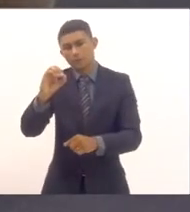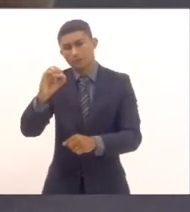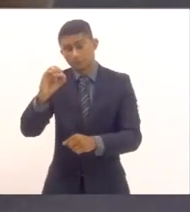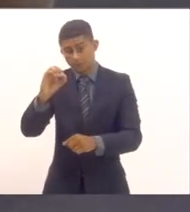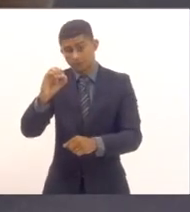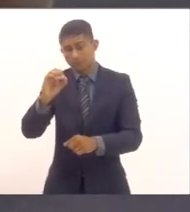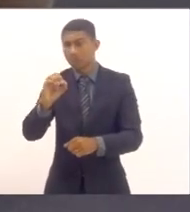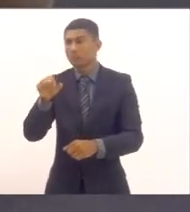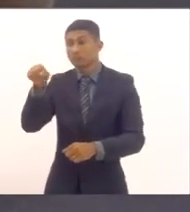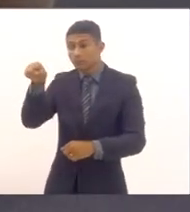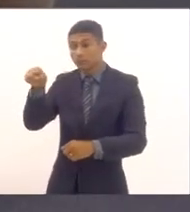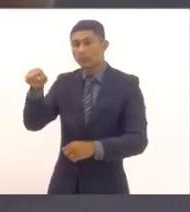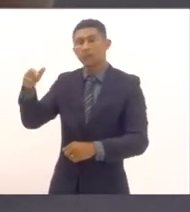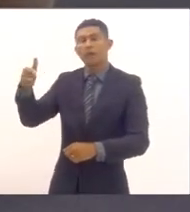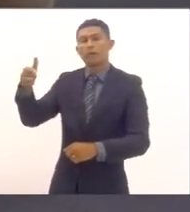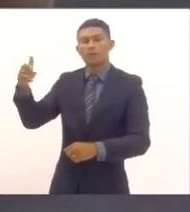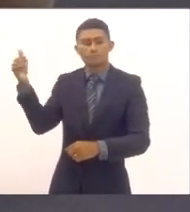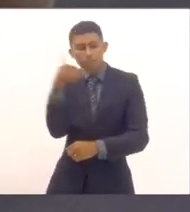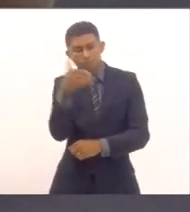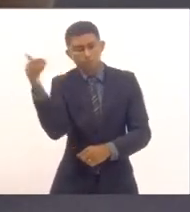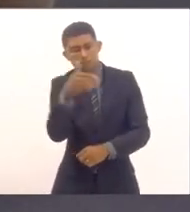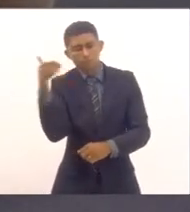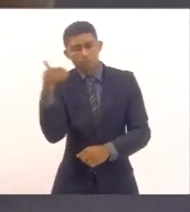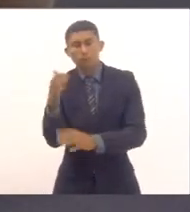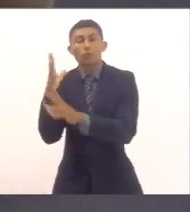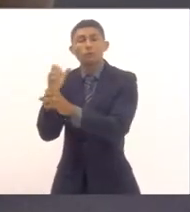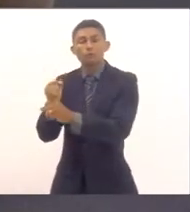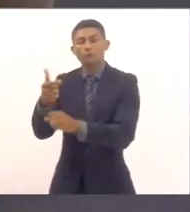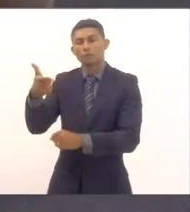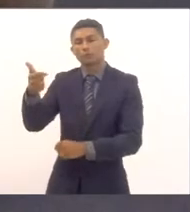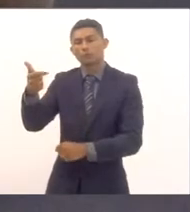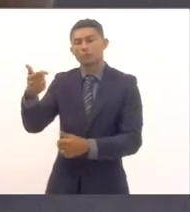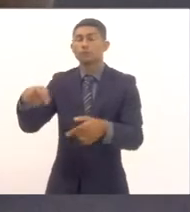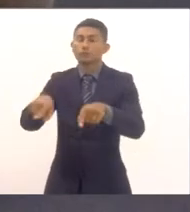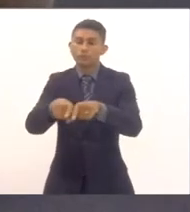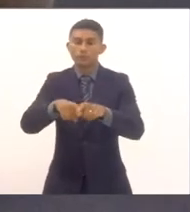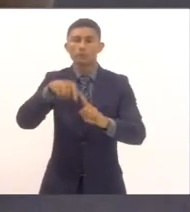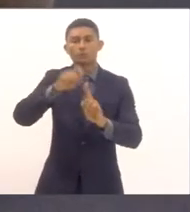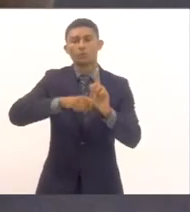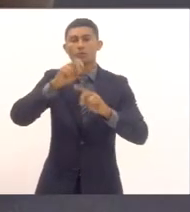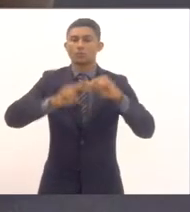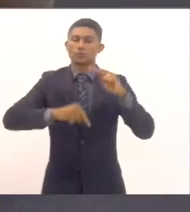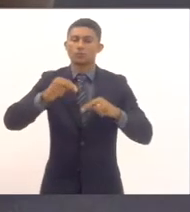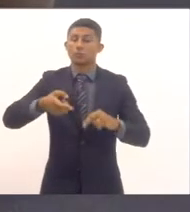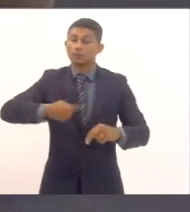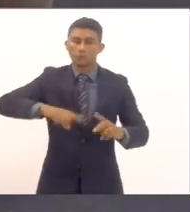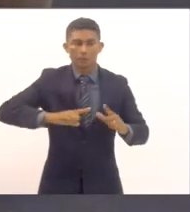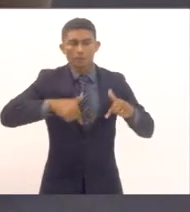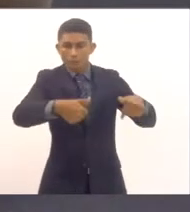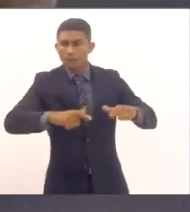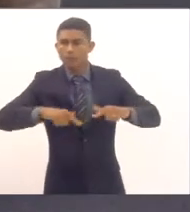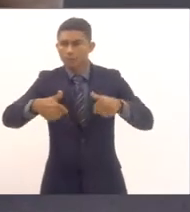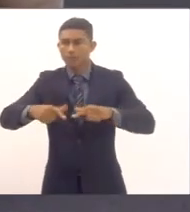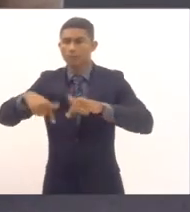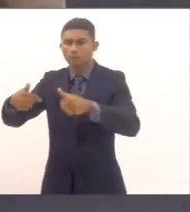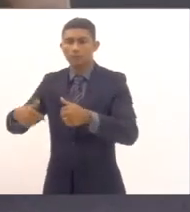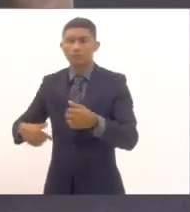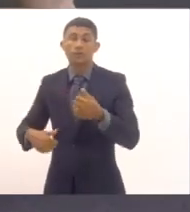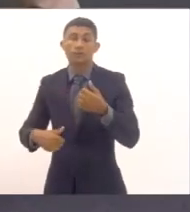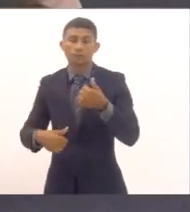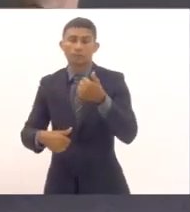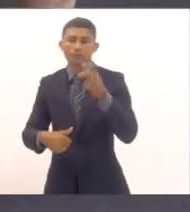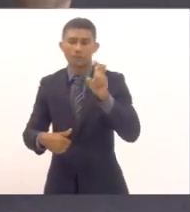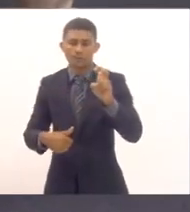SuperVia compareceu com um reparo na sua estação e a mesma coisa em junho de 15 que nós fizemos 6 a